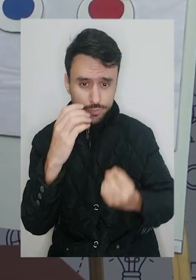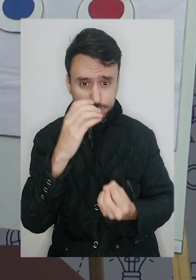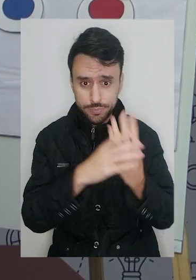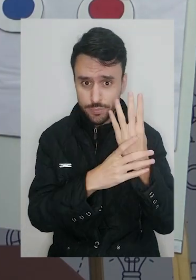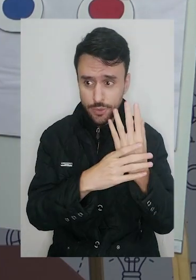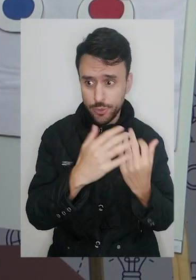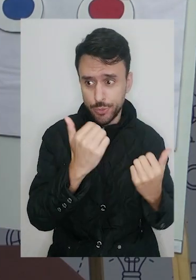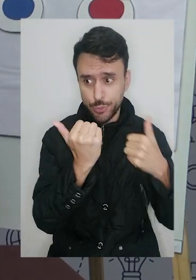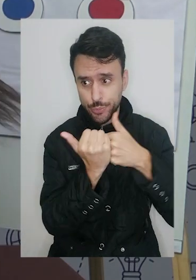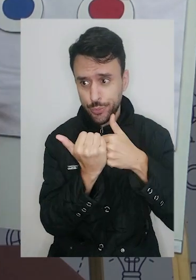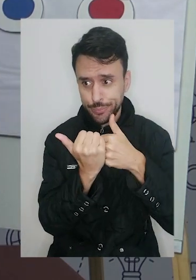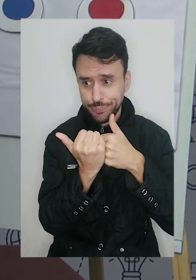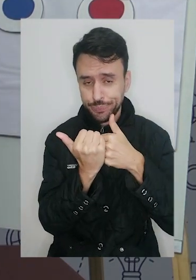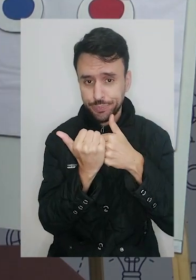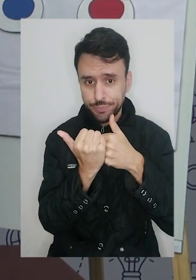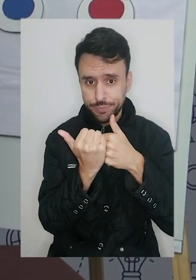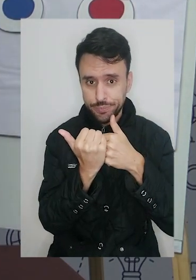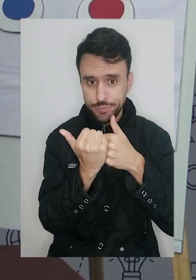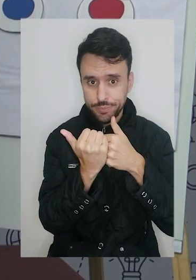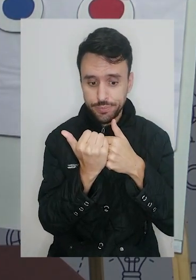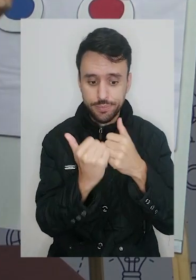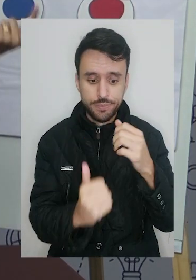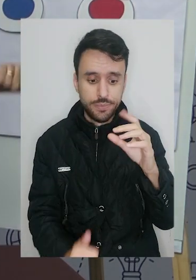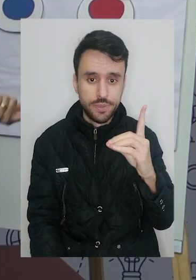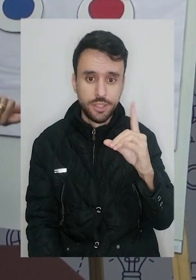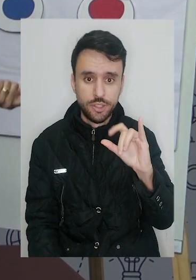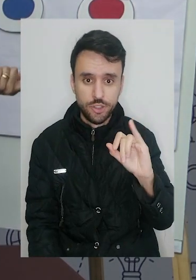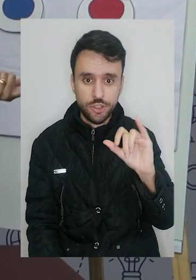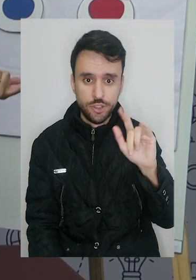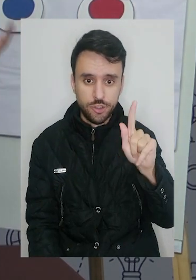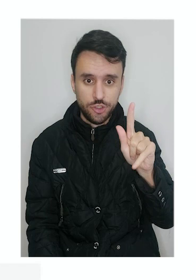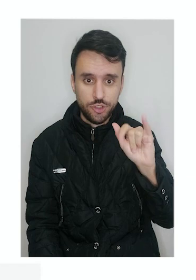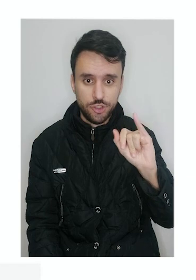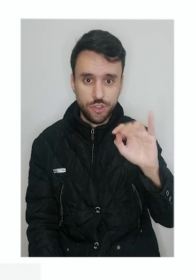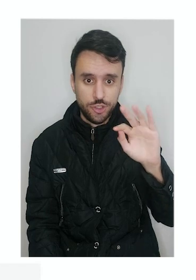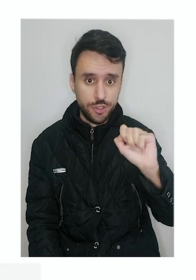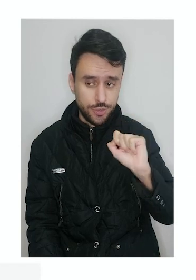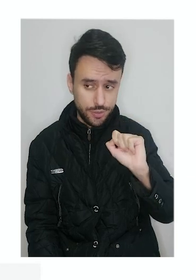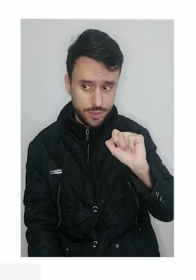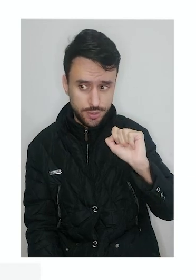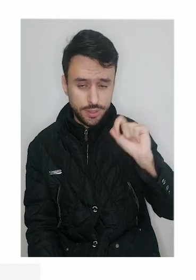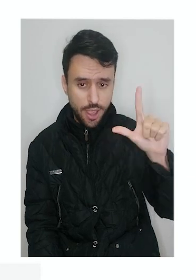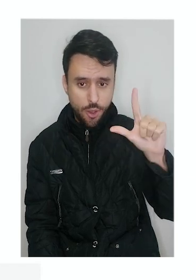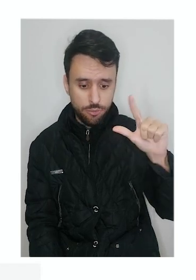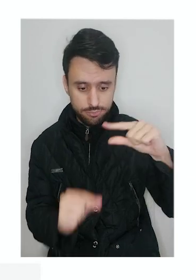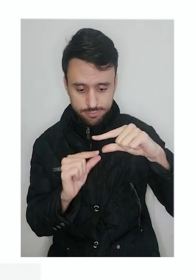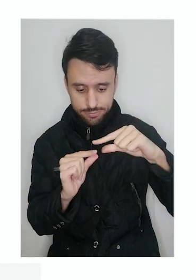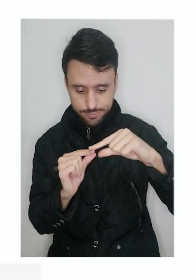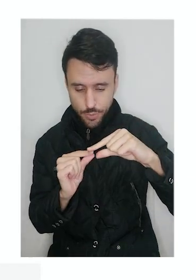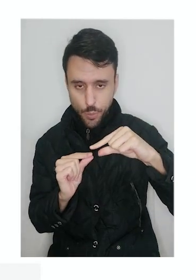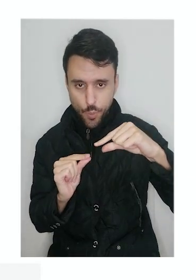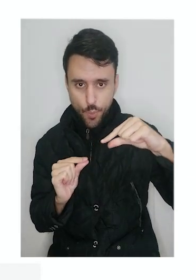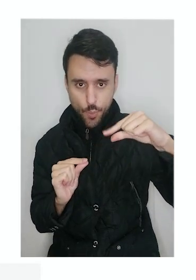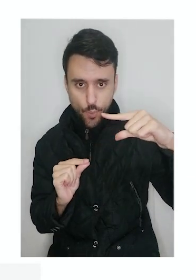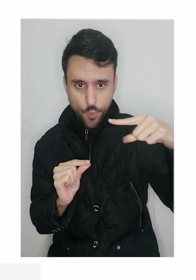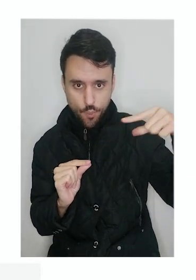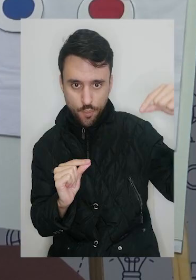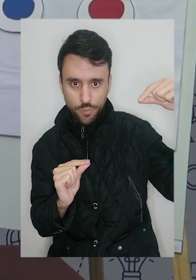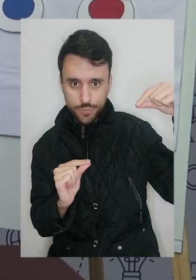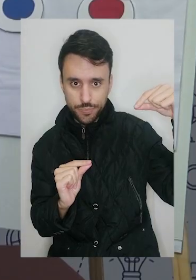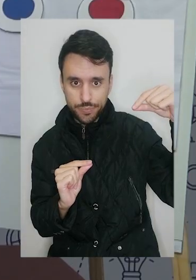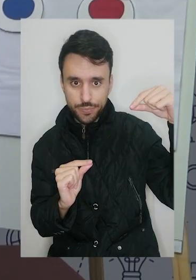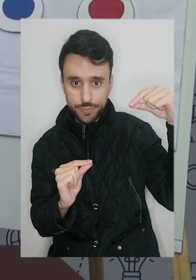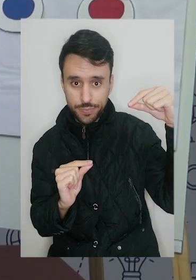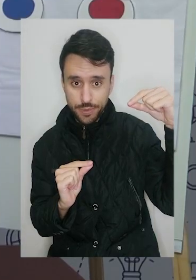outro termômetro, que é o termômetro digital. Esse você já deve ter visto, deve conhecer,